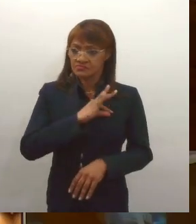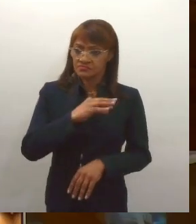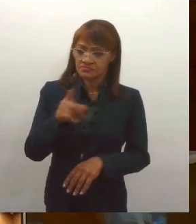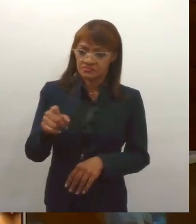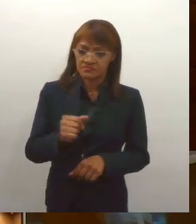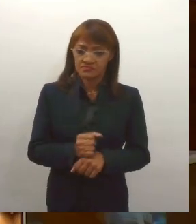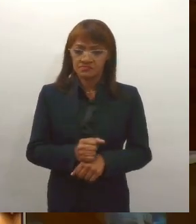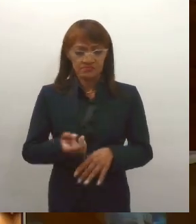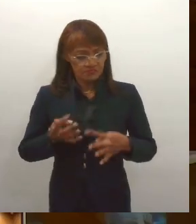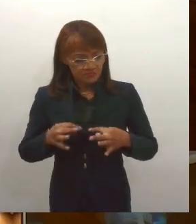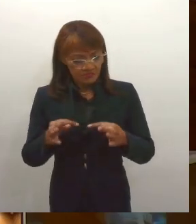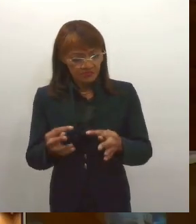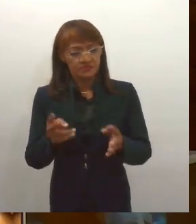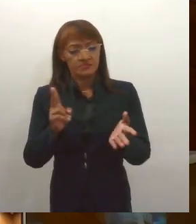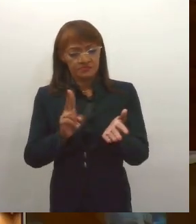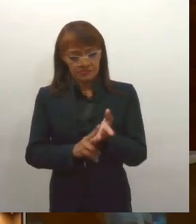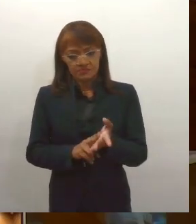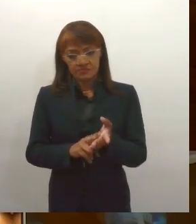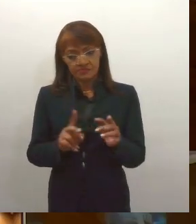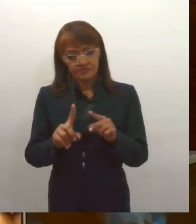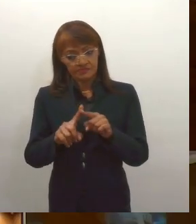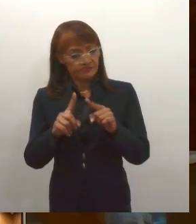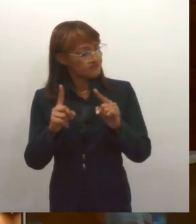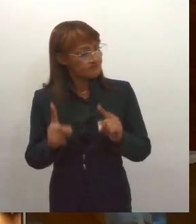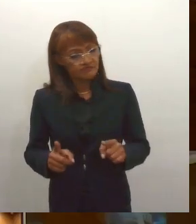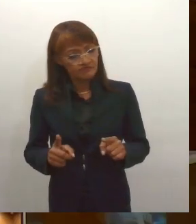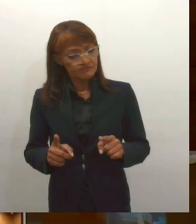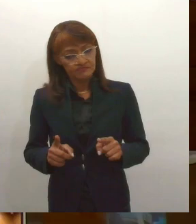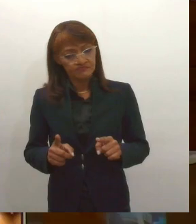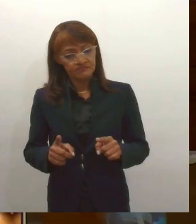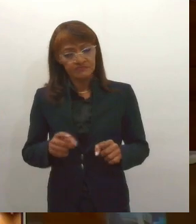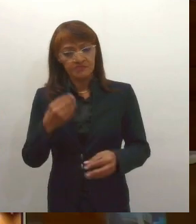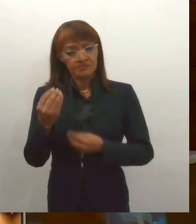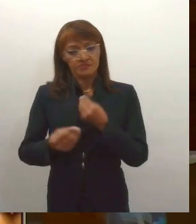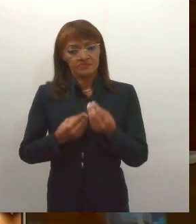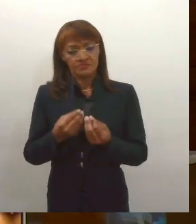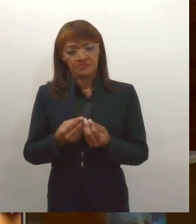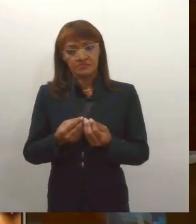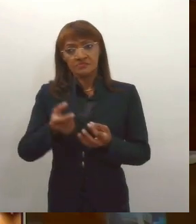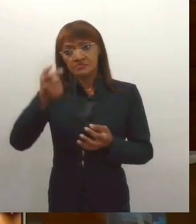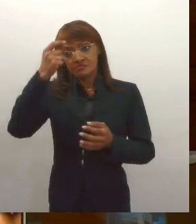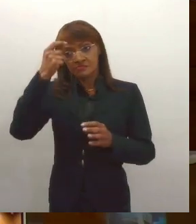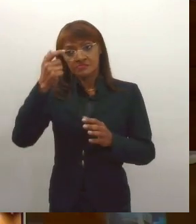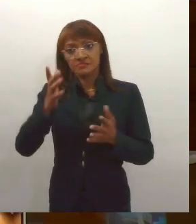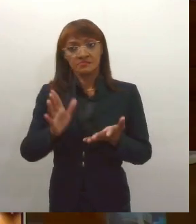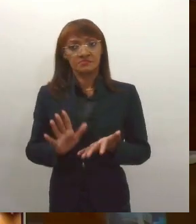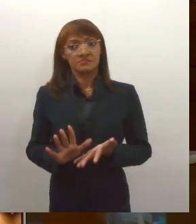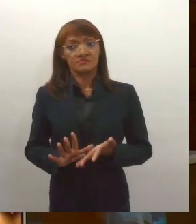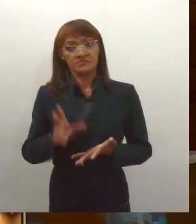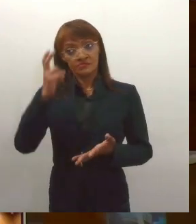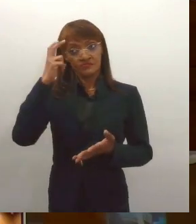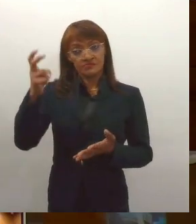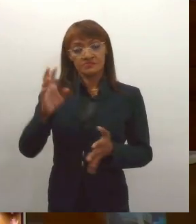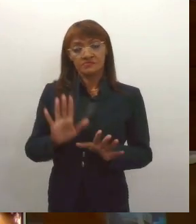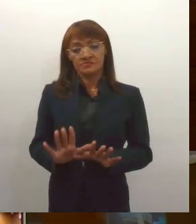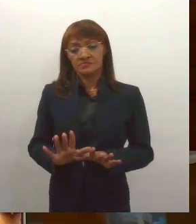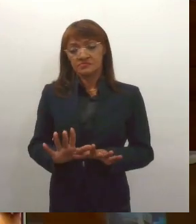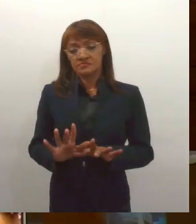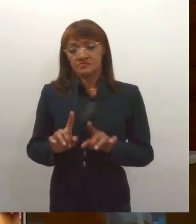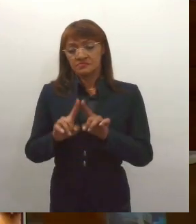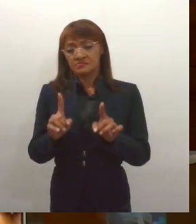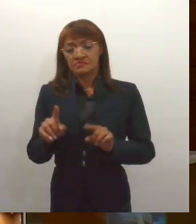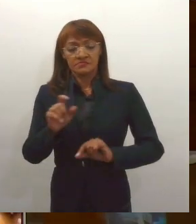inteligência para não cometer erros né como esse né Principalmente que a gente vê que esses erros el